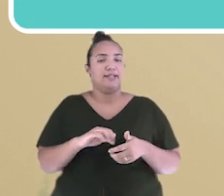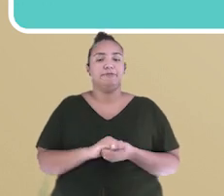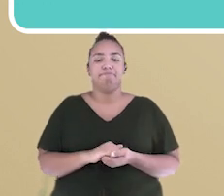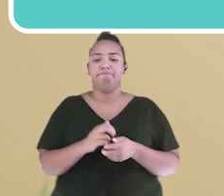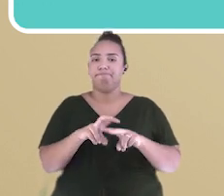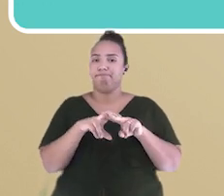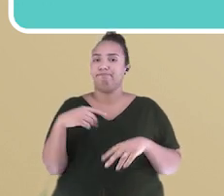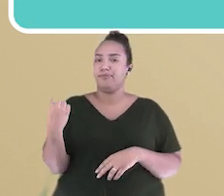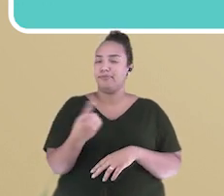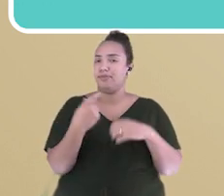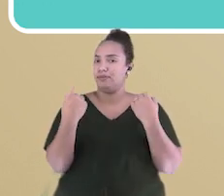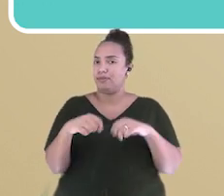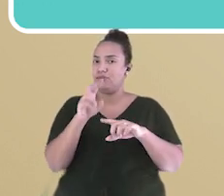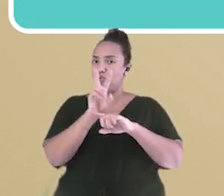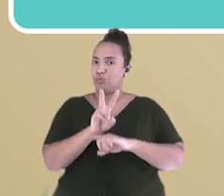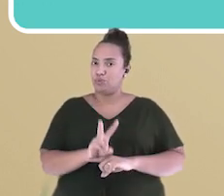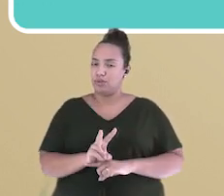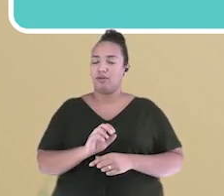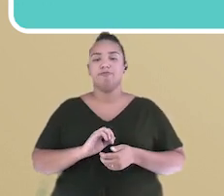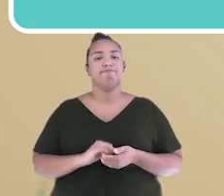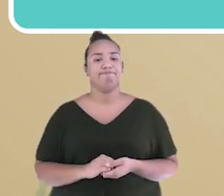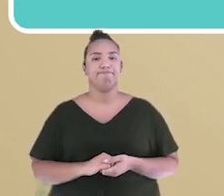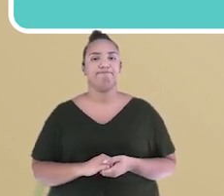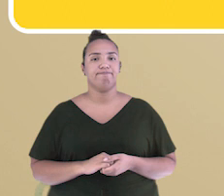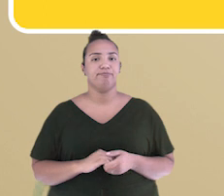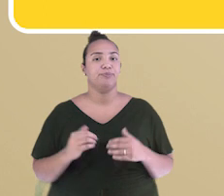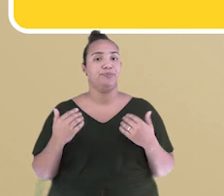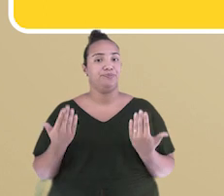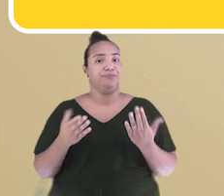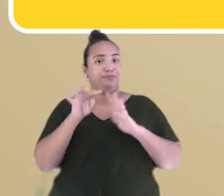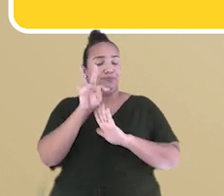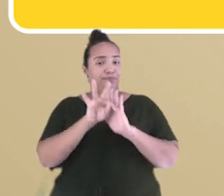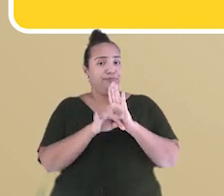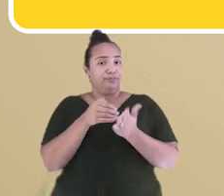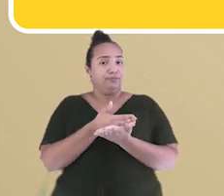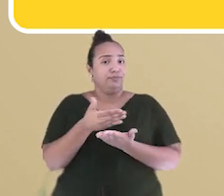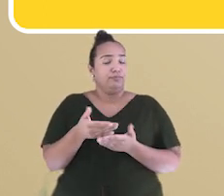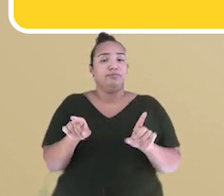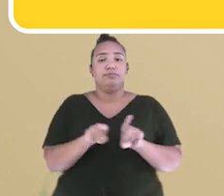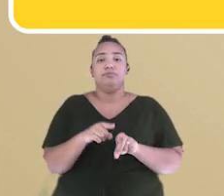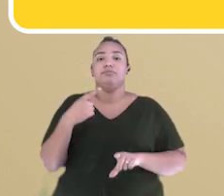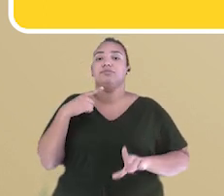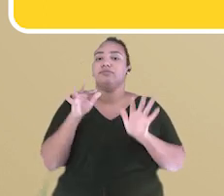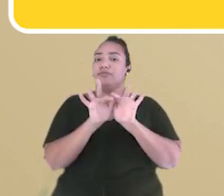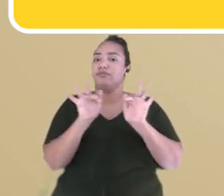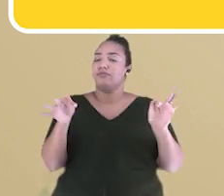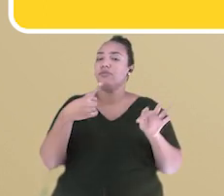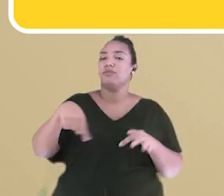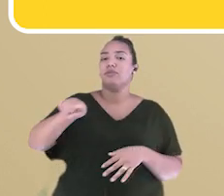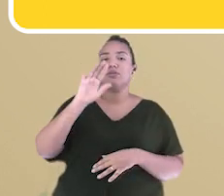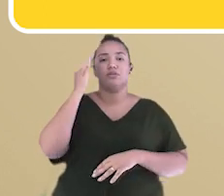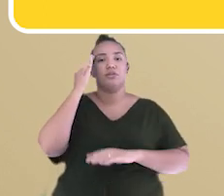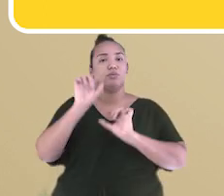planeta. Por isso temos que preservar para não acabar. Logo no início do texto, também temos uma frase que